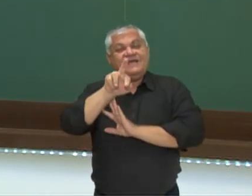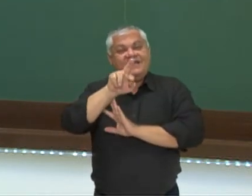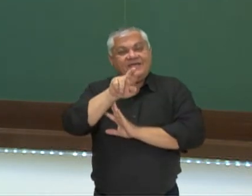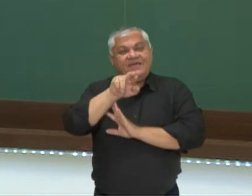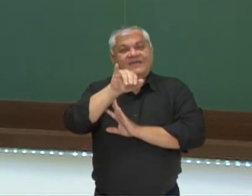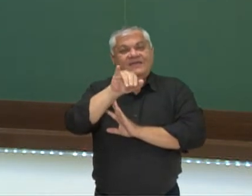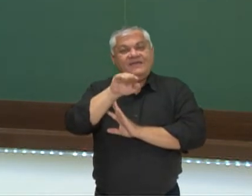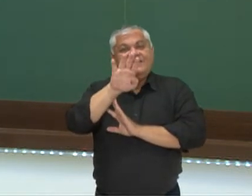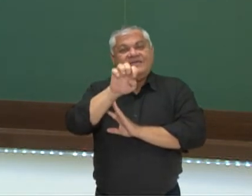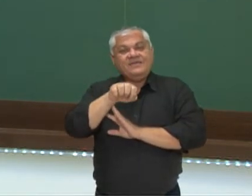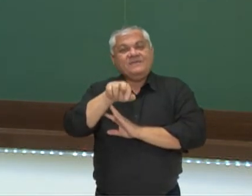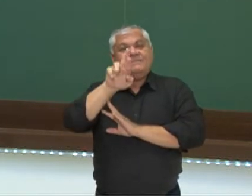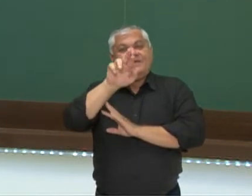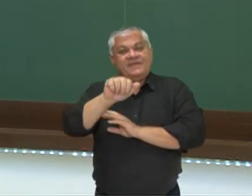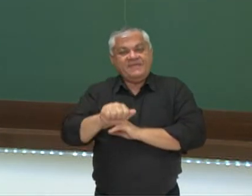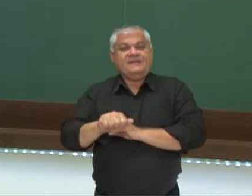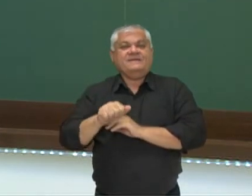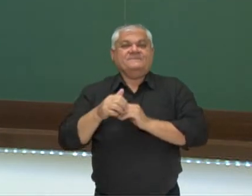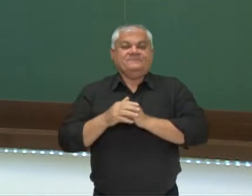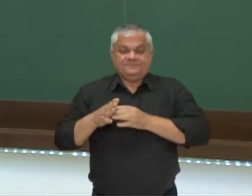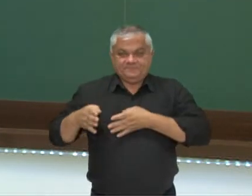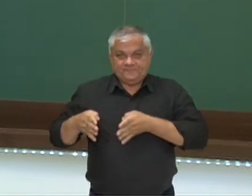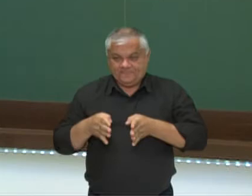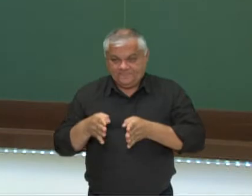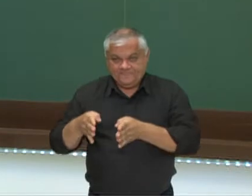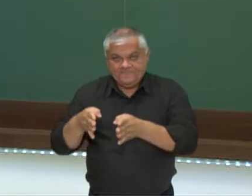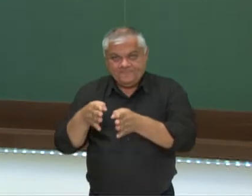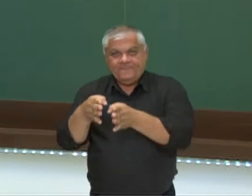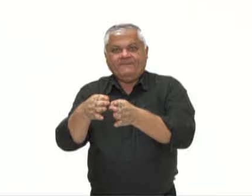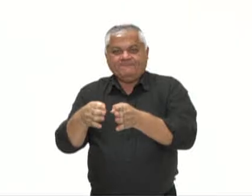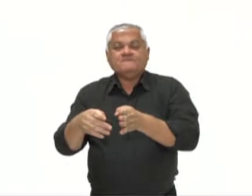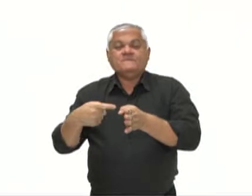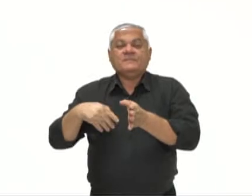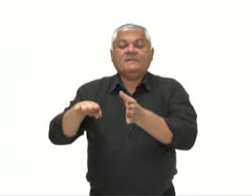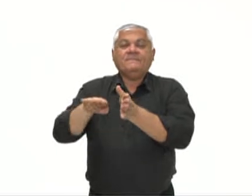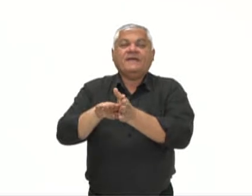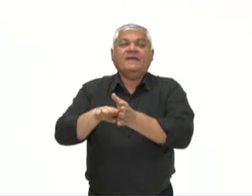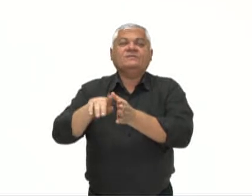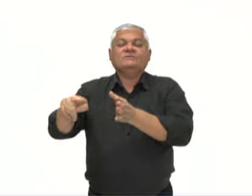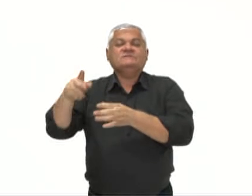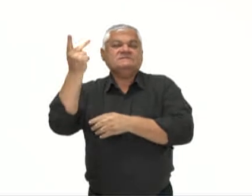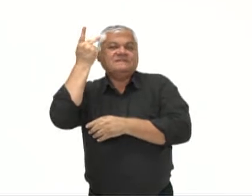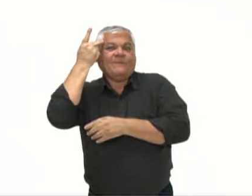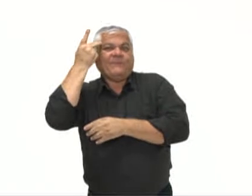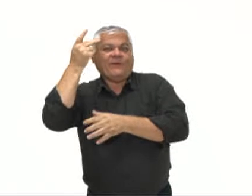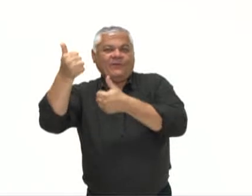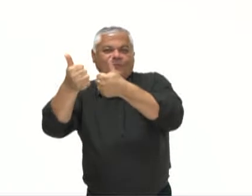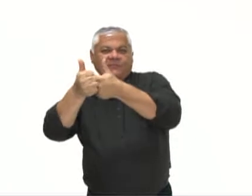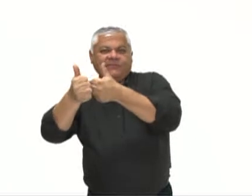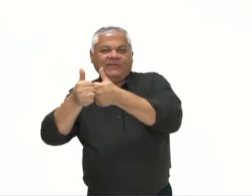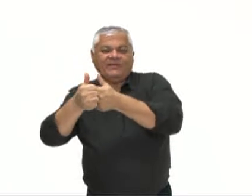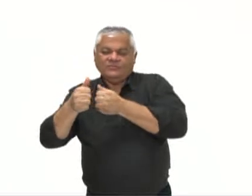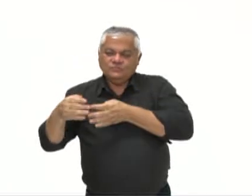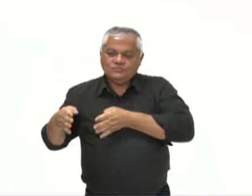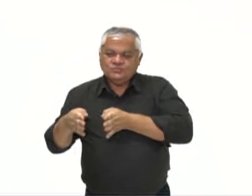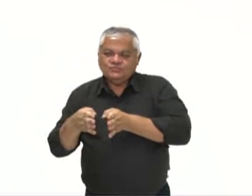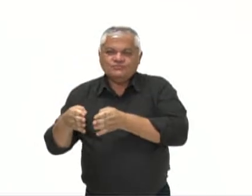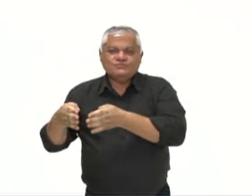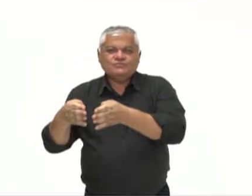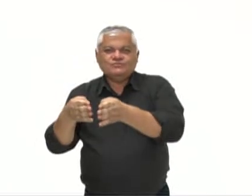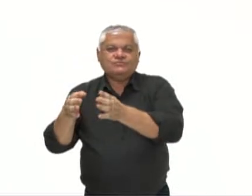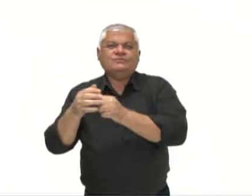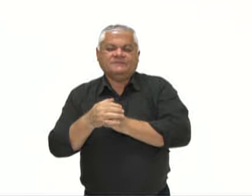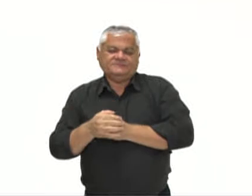bacia do Rio Ribeira, fazendo divisa ali principalmente também com o estado de São Paulo, passando ali pelos municípios